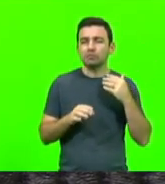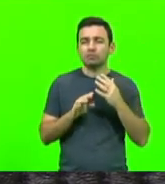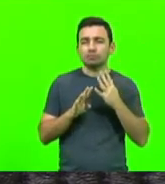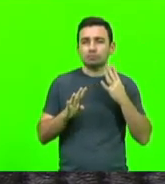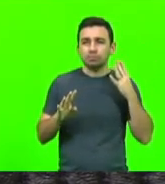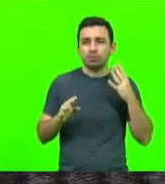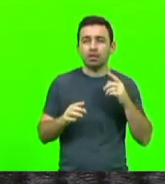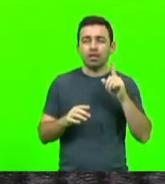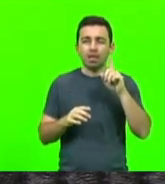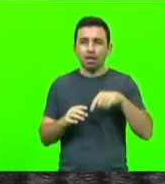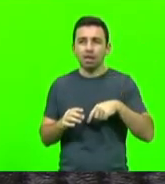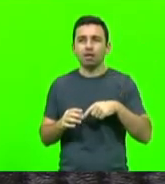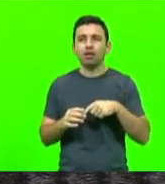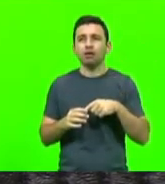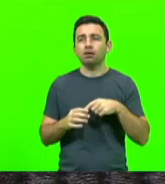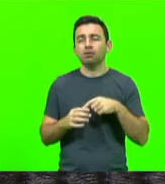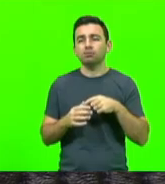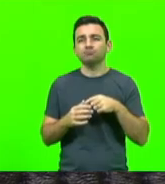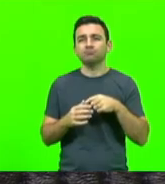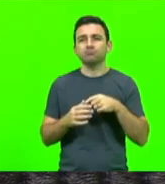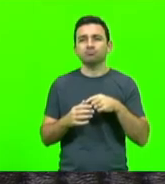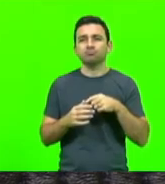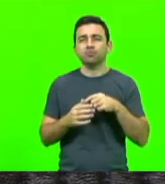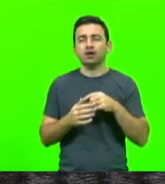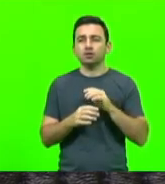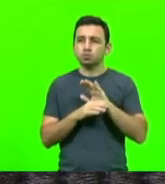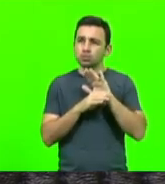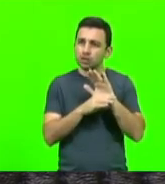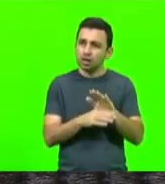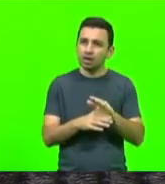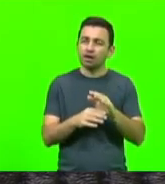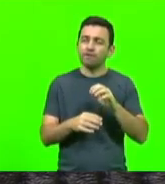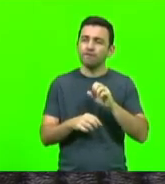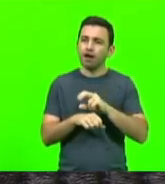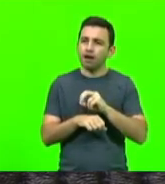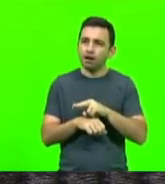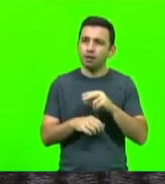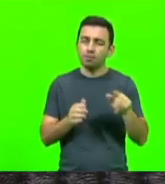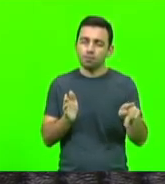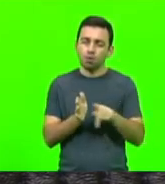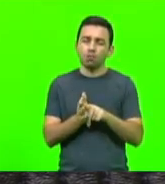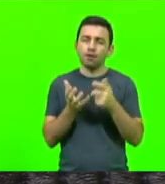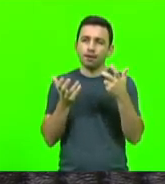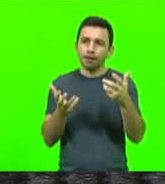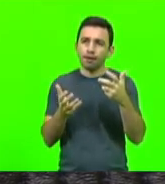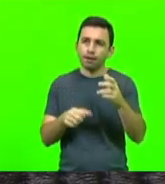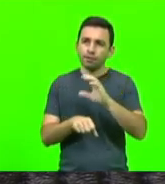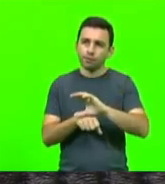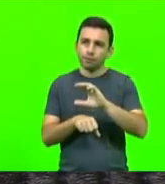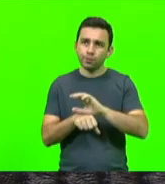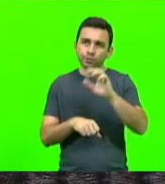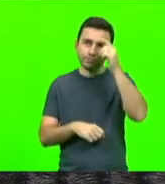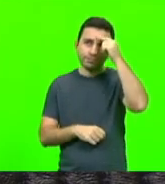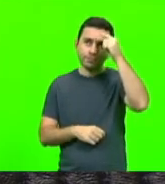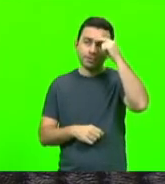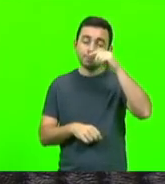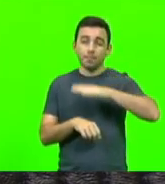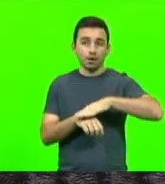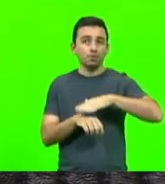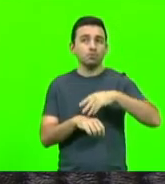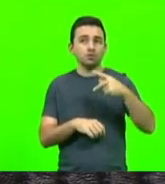de vagas para quem quer efetivamente cursar o ensino superior patrocinado pelo governo